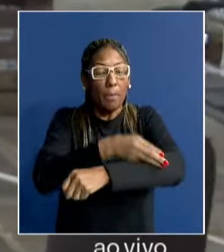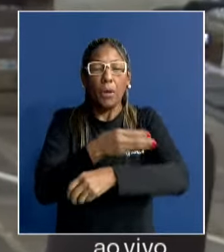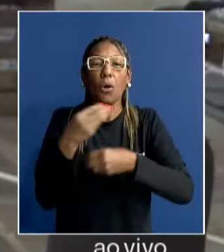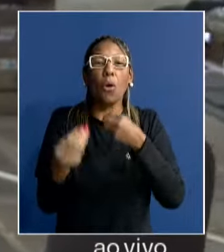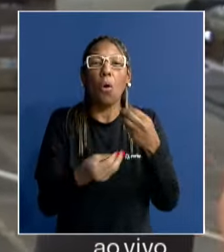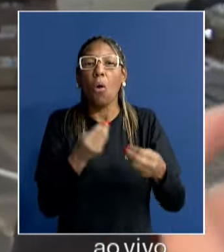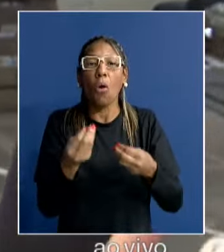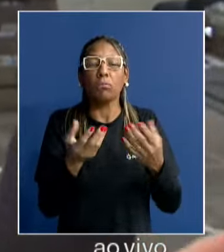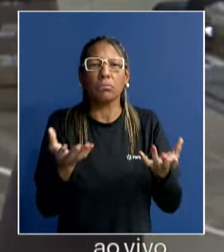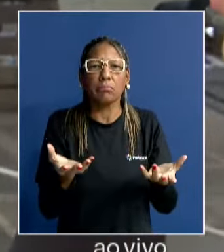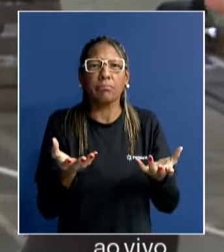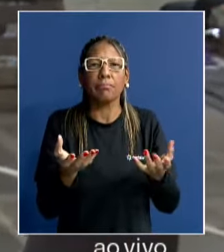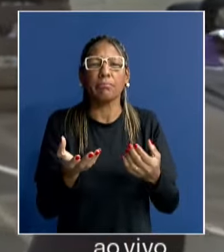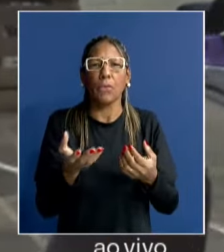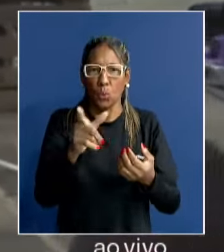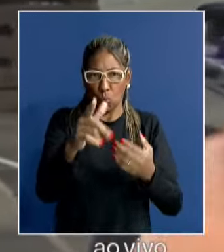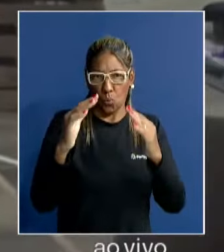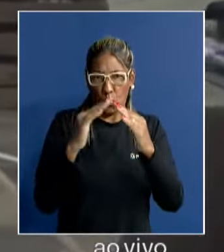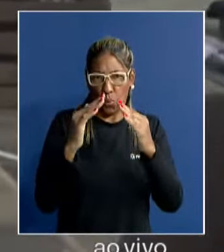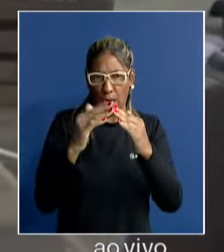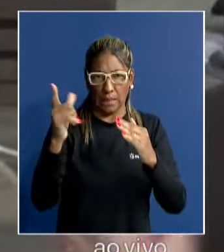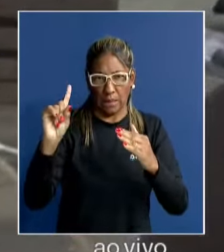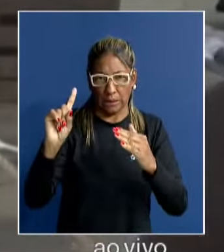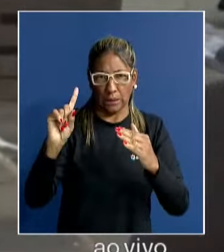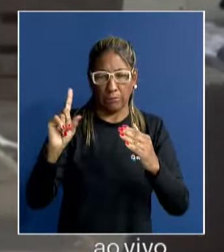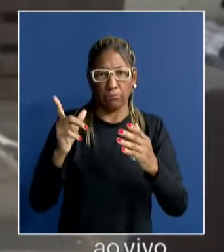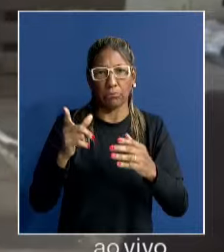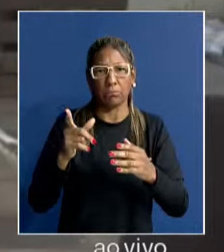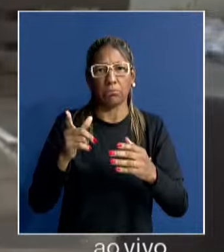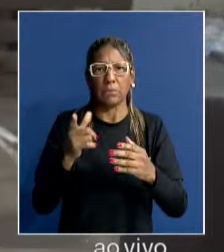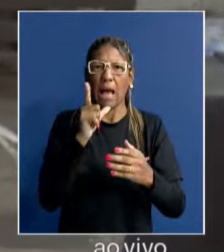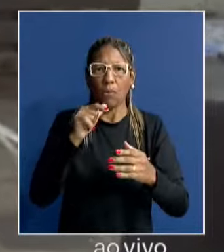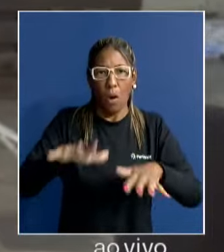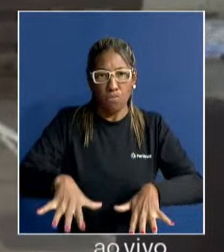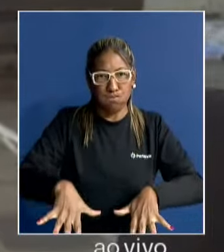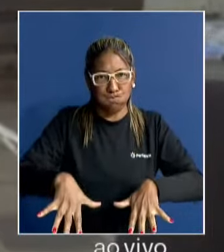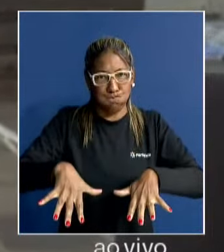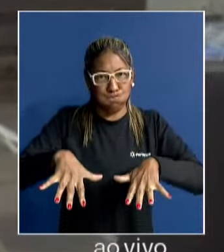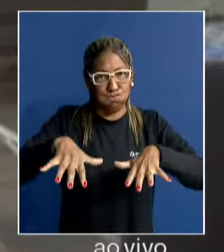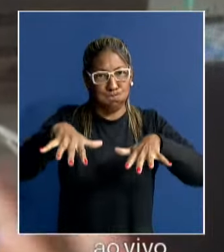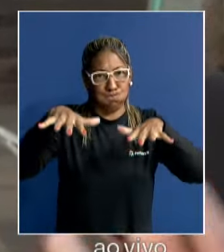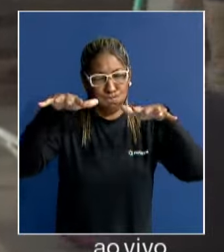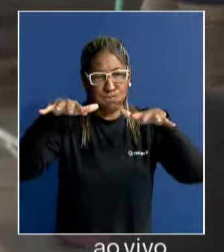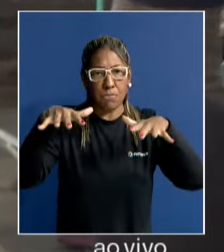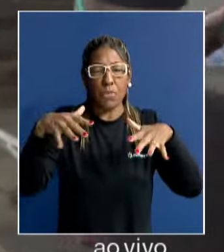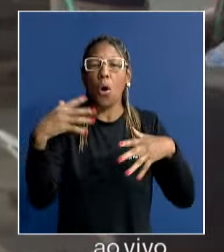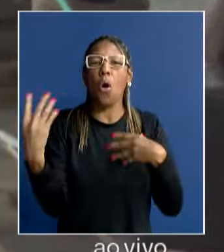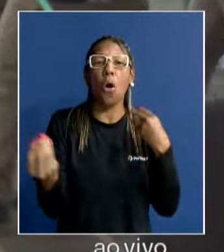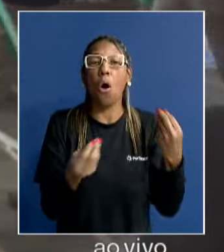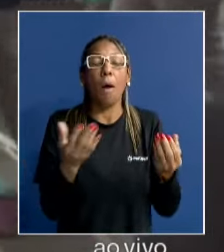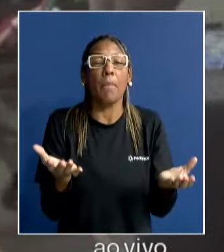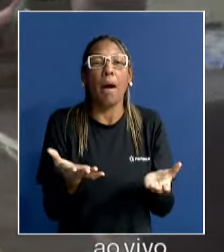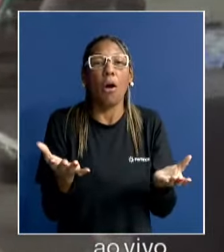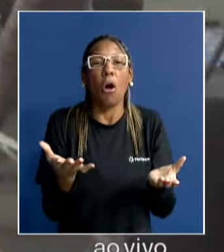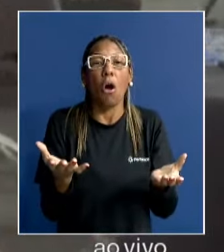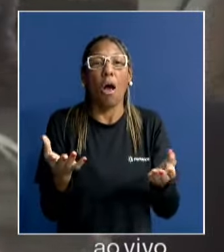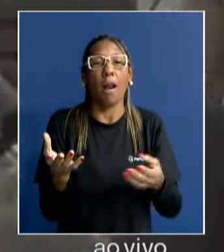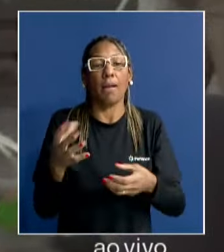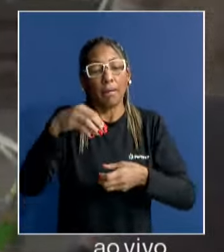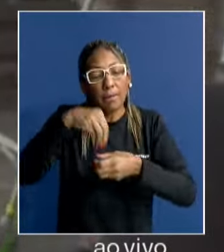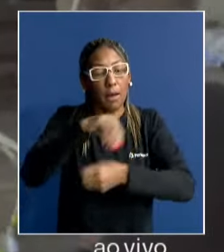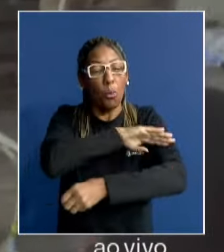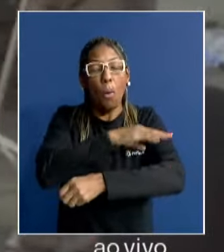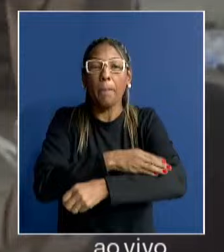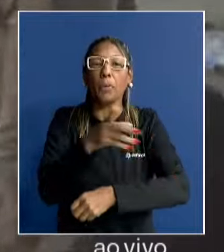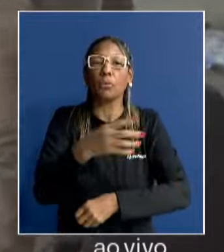ali do local, não foi retirada do local onde tu mora, a tua casa pegou água, né? A água chegou super alta. Como é que tem sido esses dias aqui no abrigo?